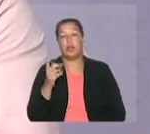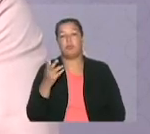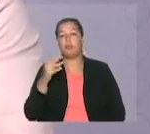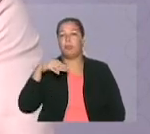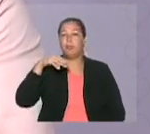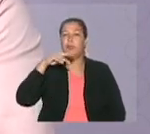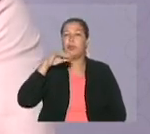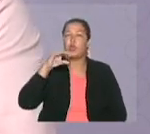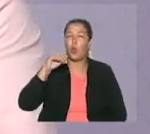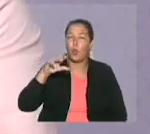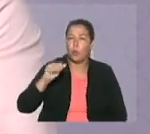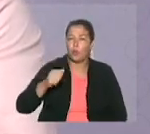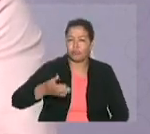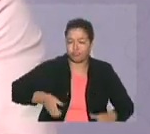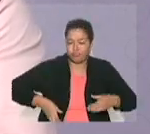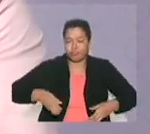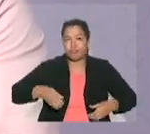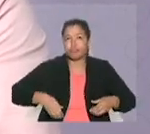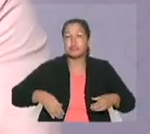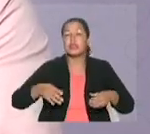a nível de mioma,